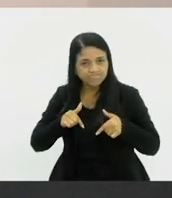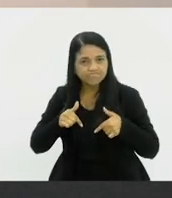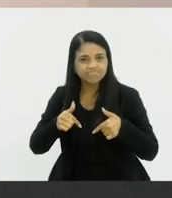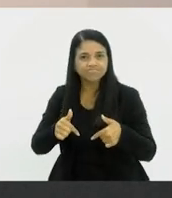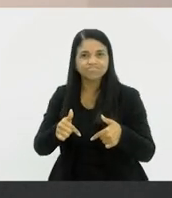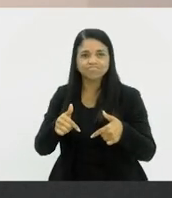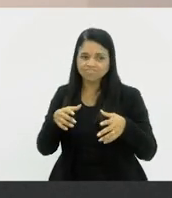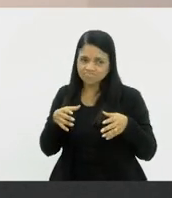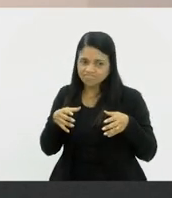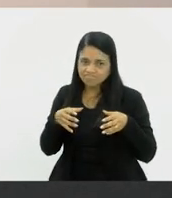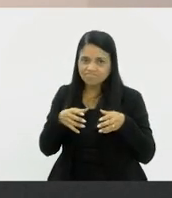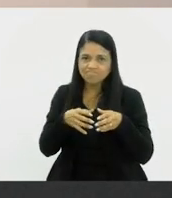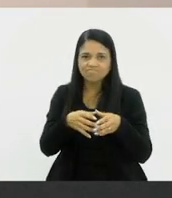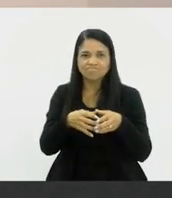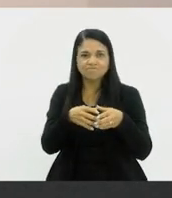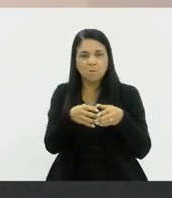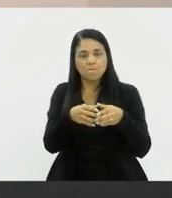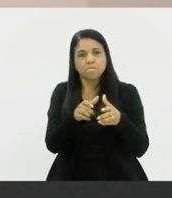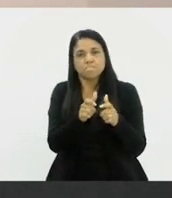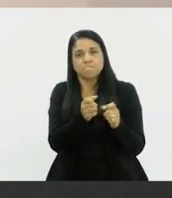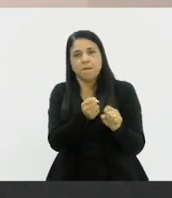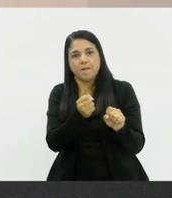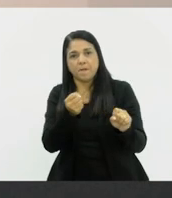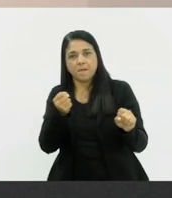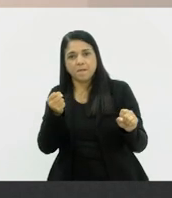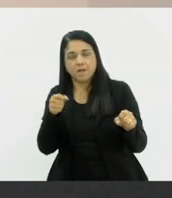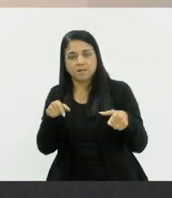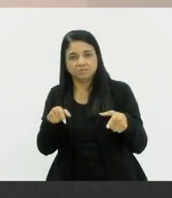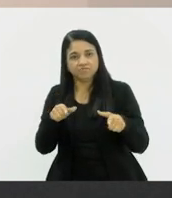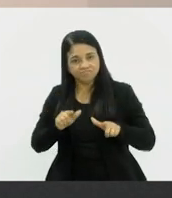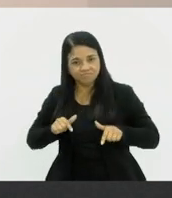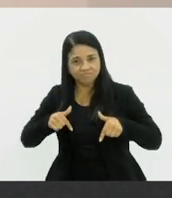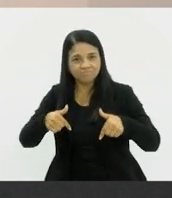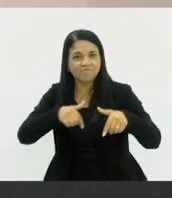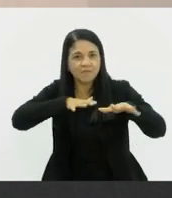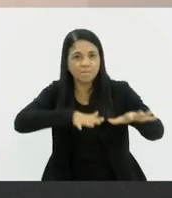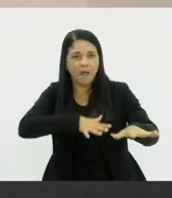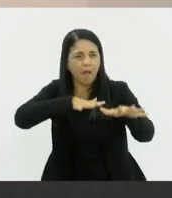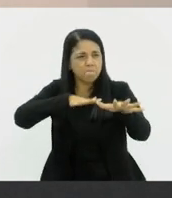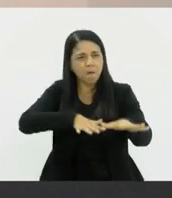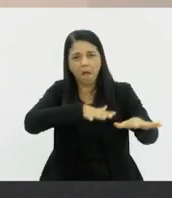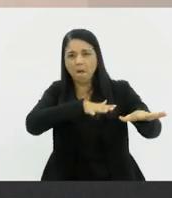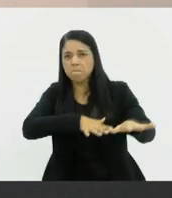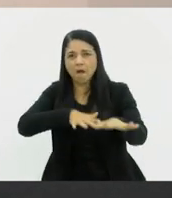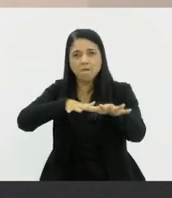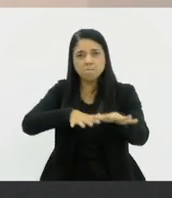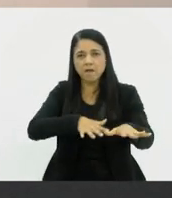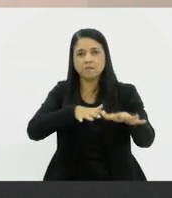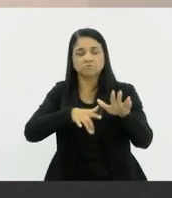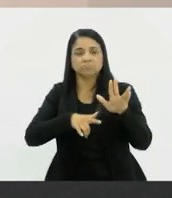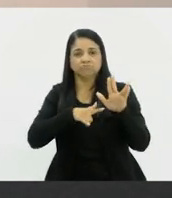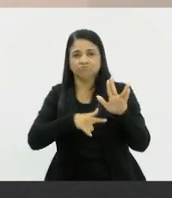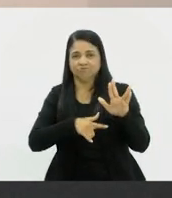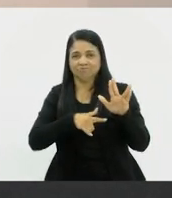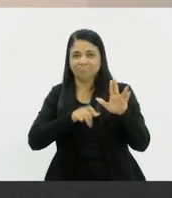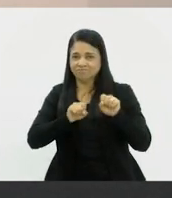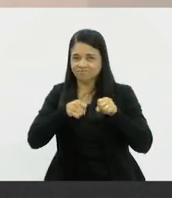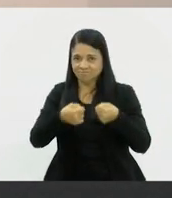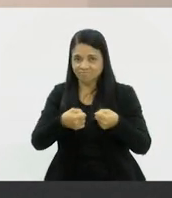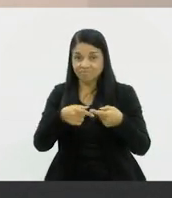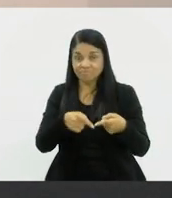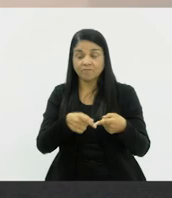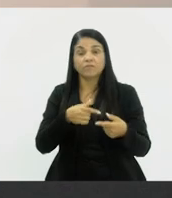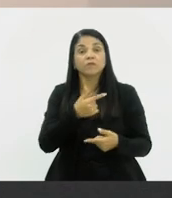e uma sazonalidade da da execução da Marcha né Eh